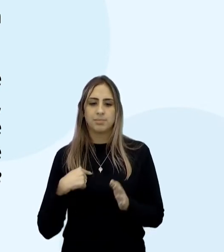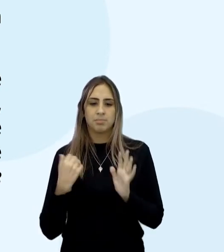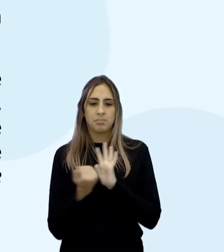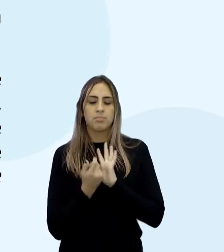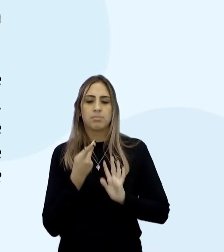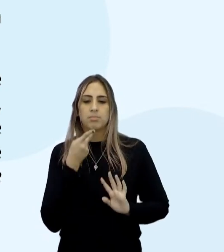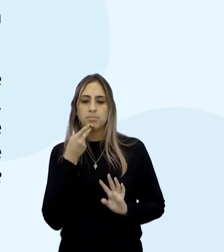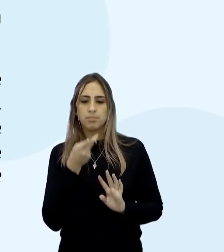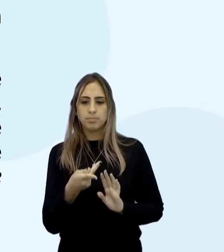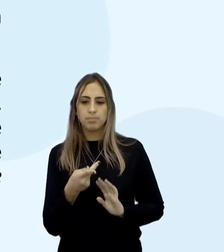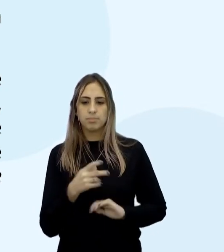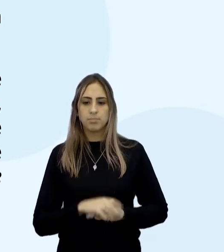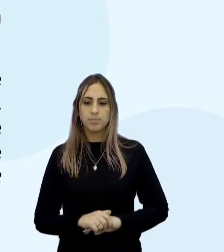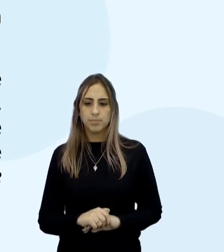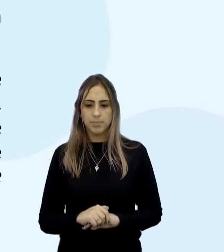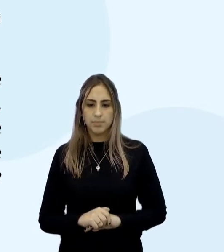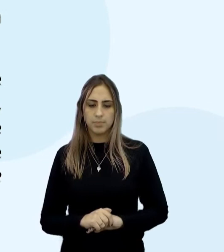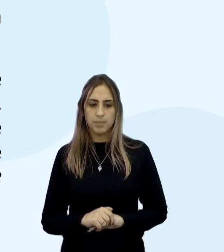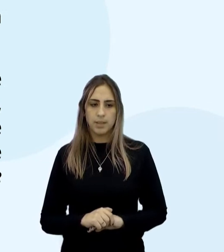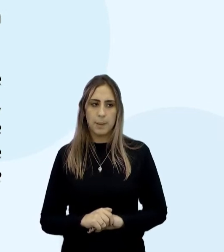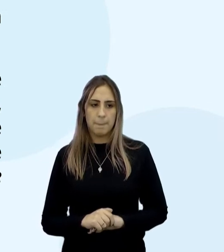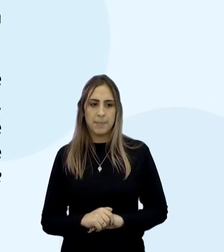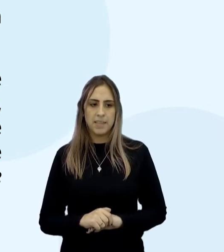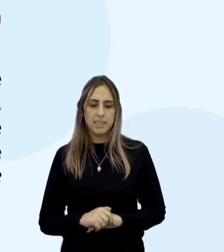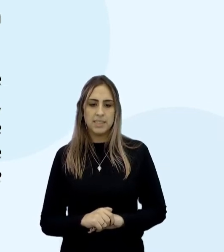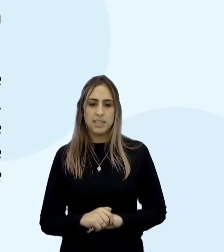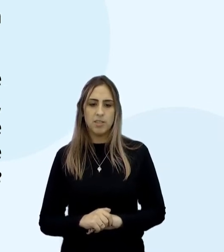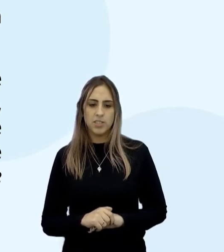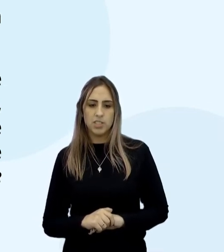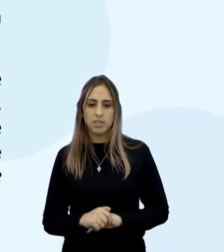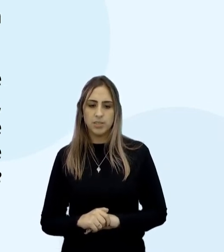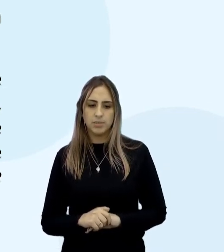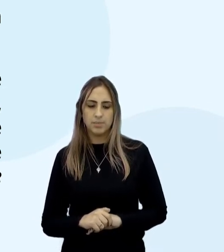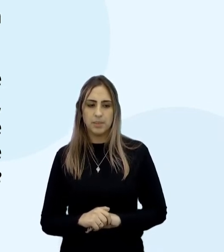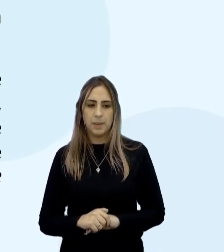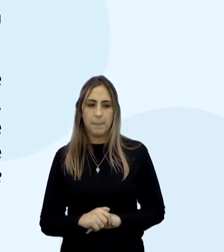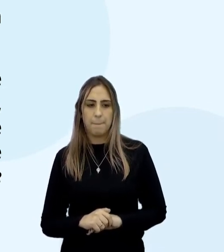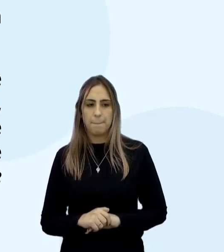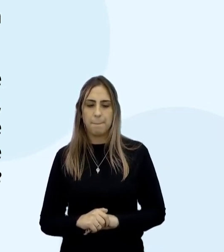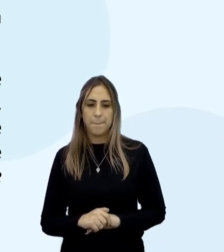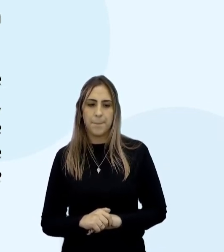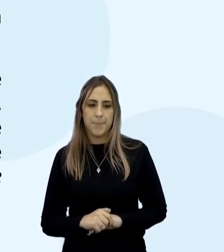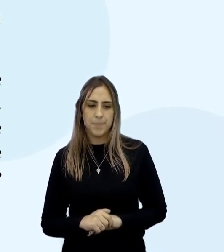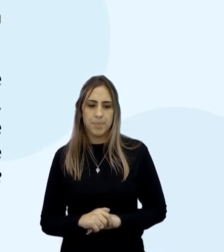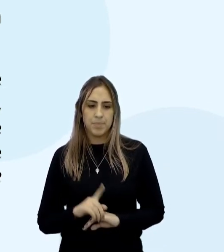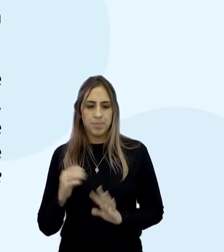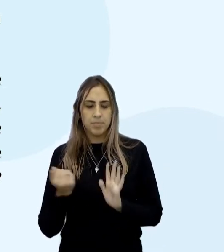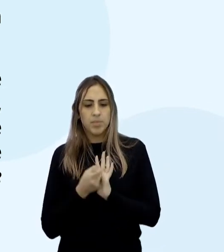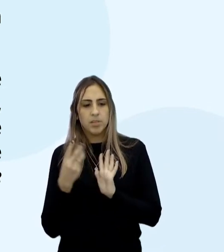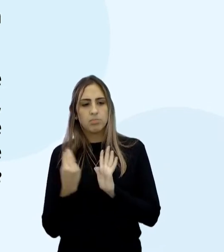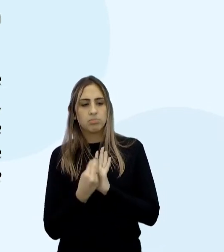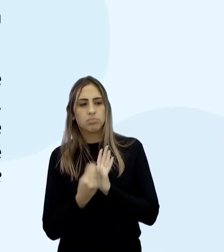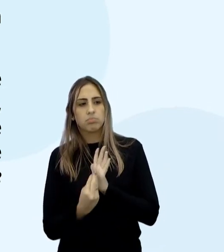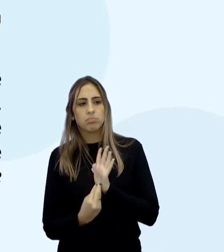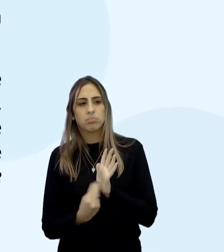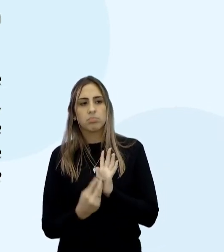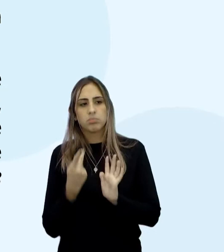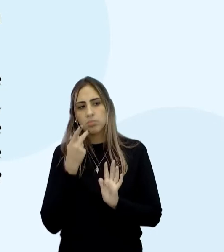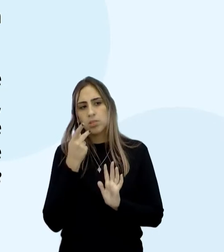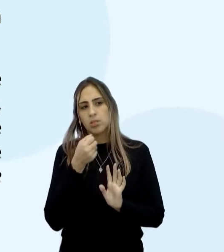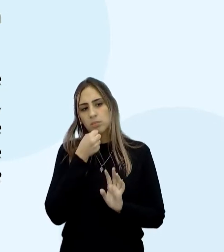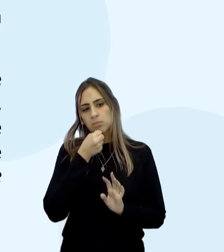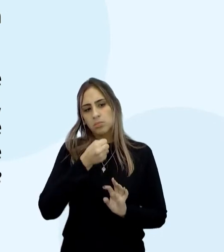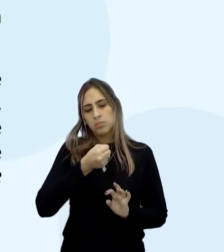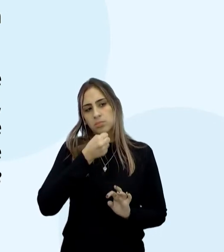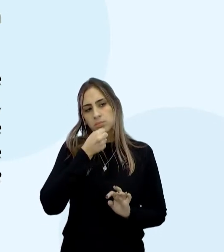fala da entrevistada, que também é interessante essas marcas que eles colocam da fala do